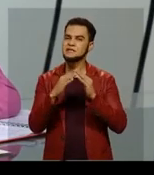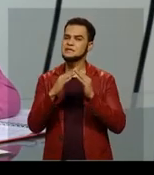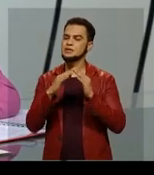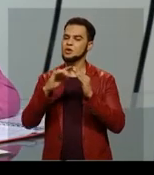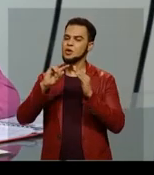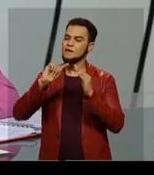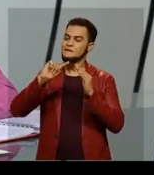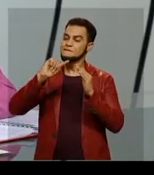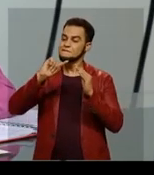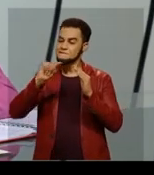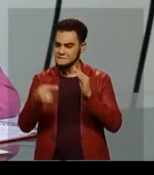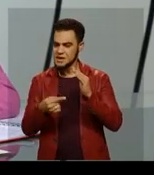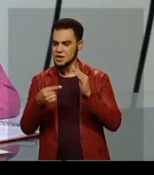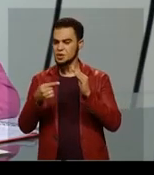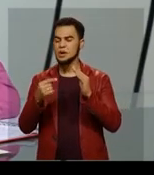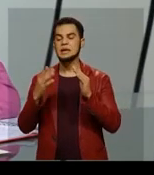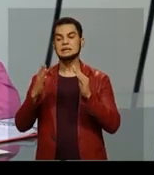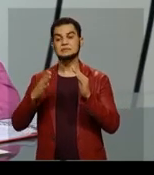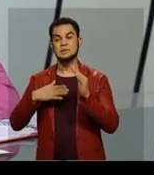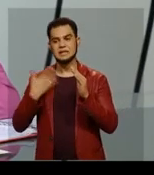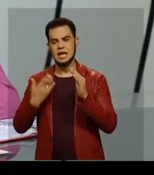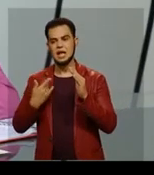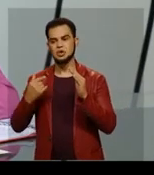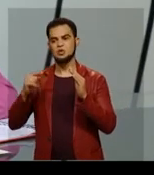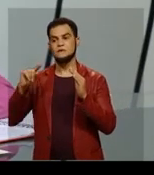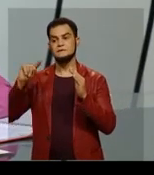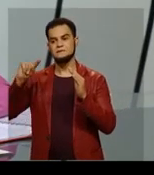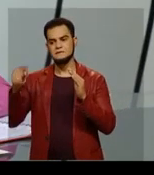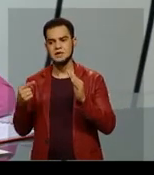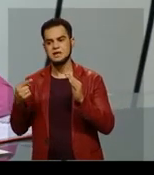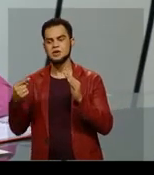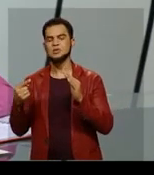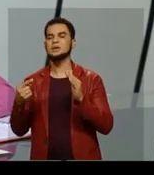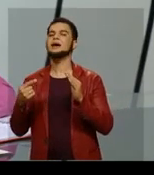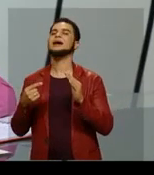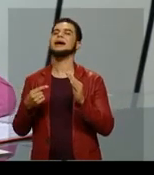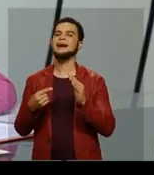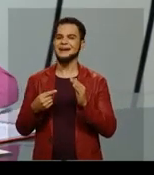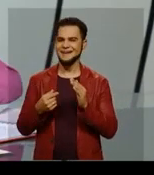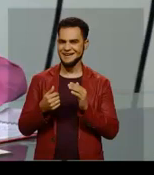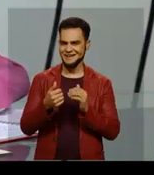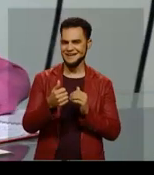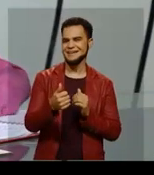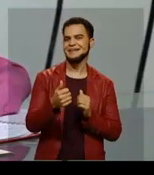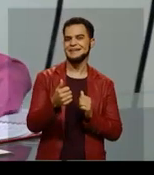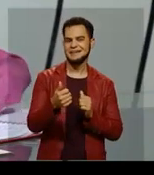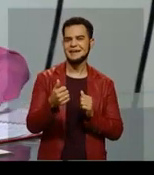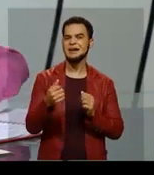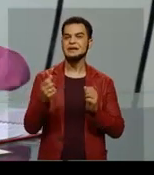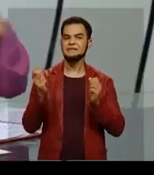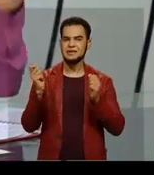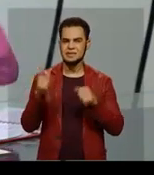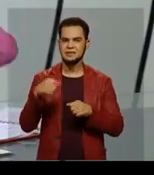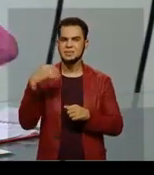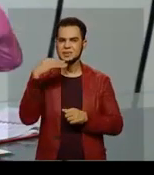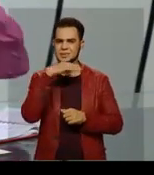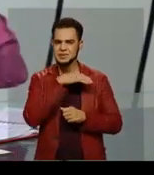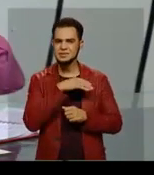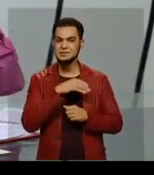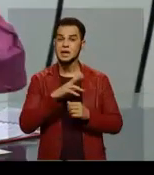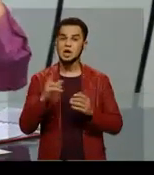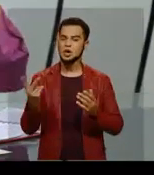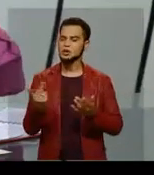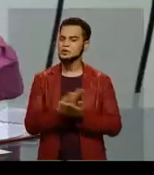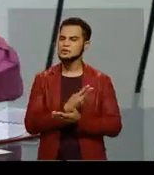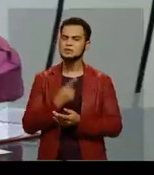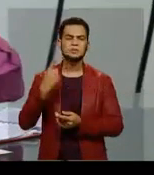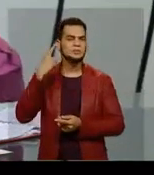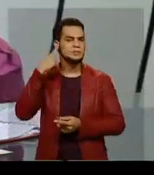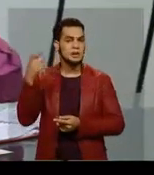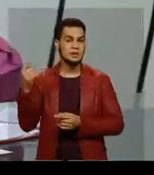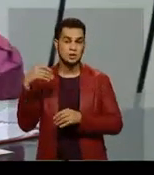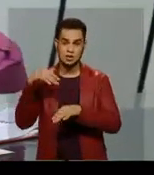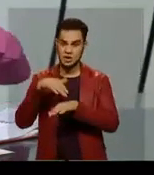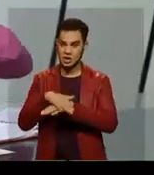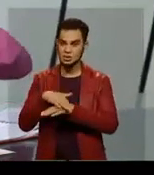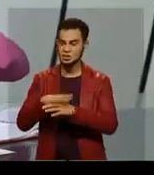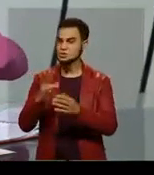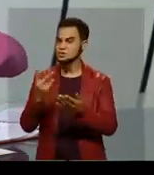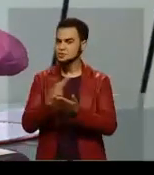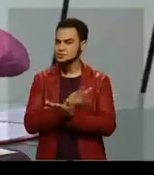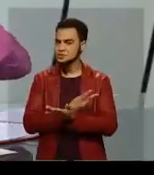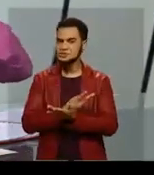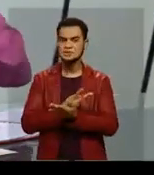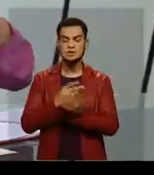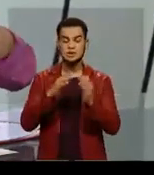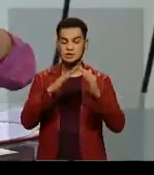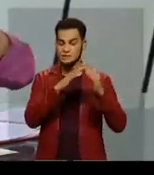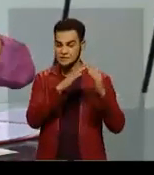espantado, vírgula. Então, ele ficou espantado. Aconteceu, teve o barulho lá, altas horas da noite,